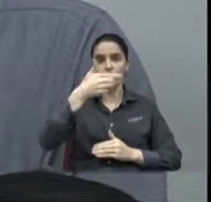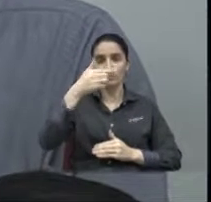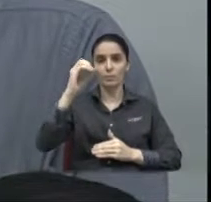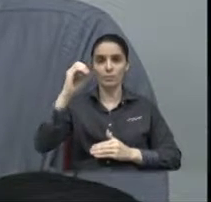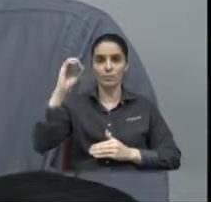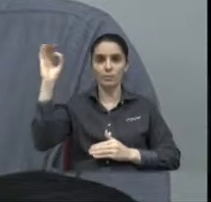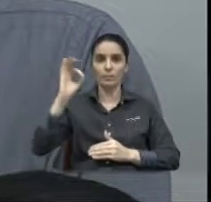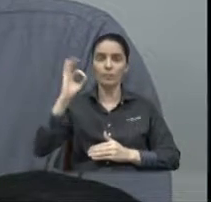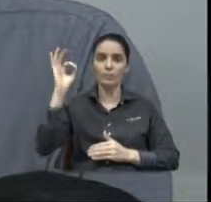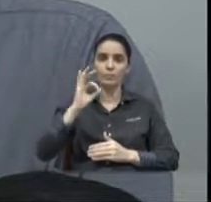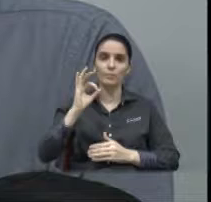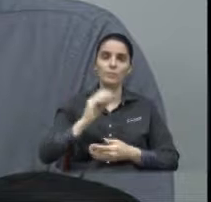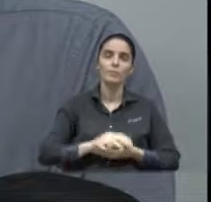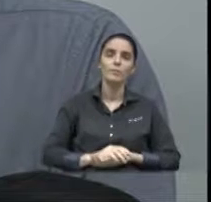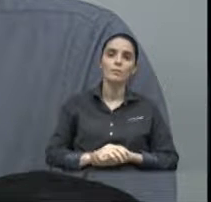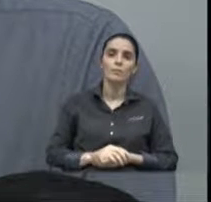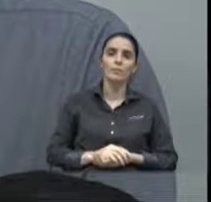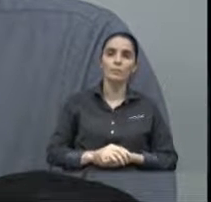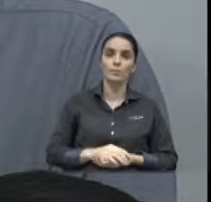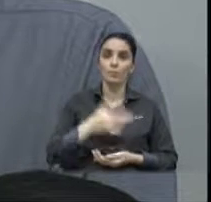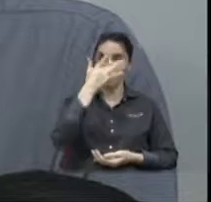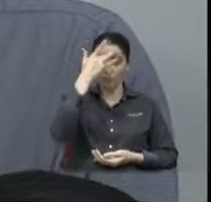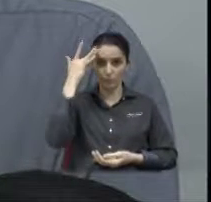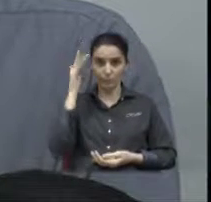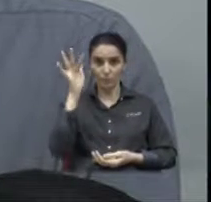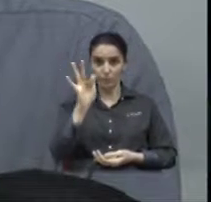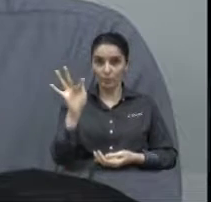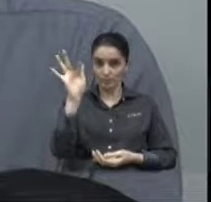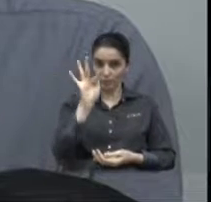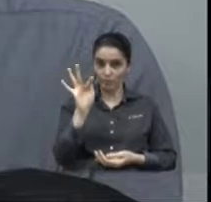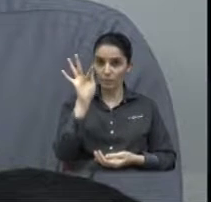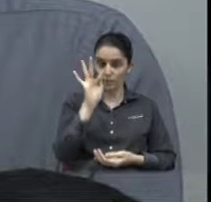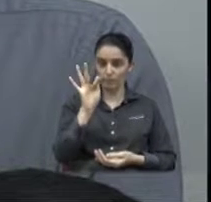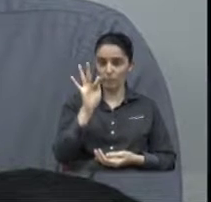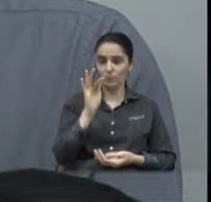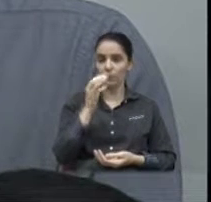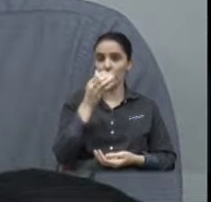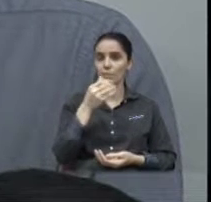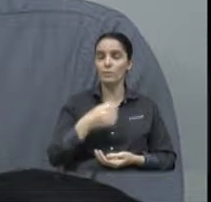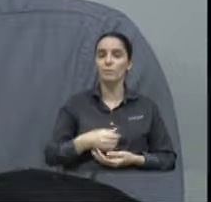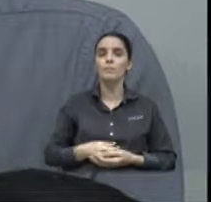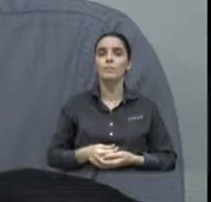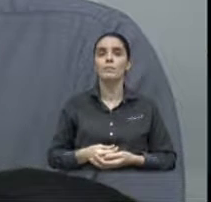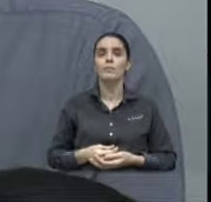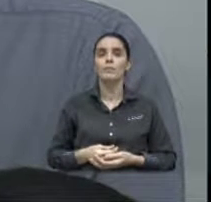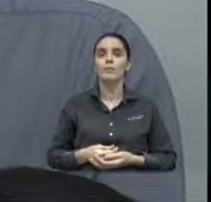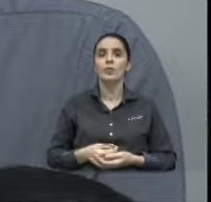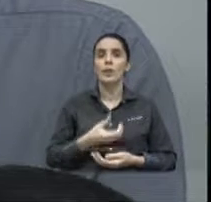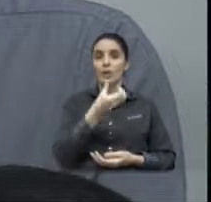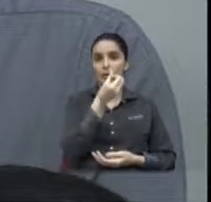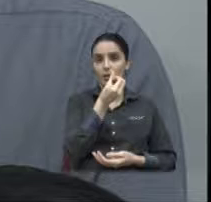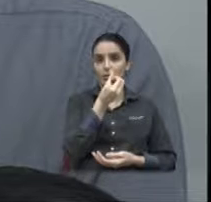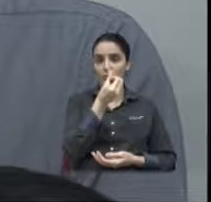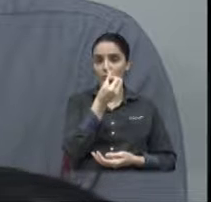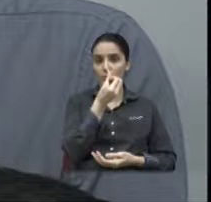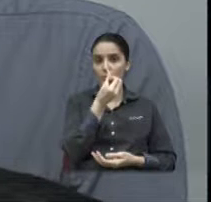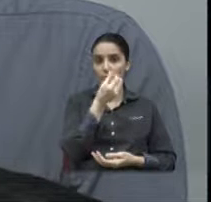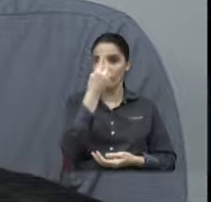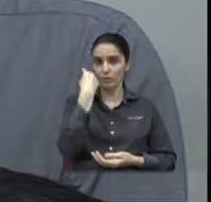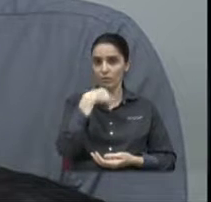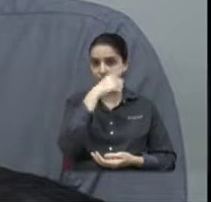a faculdade mais do 6º semestre, 6 horas, ele vai passar de 880 para